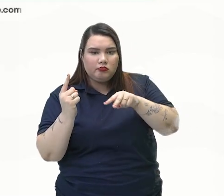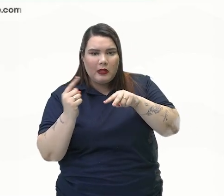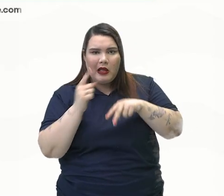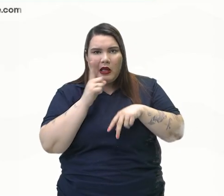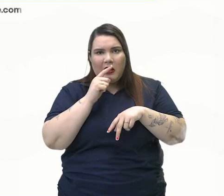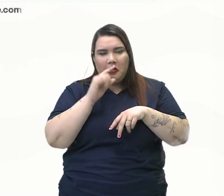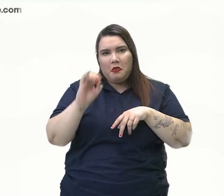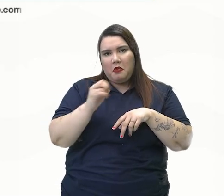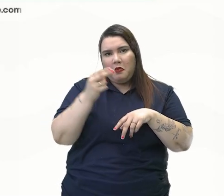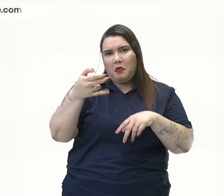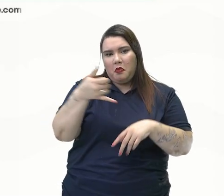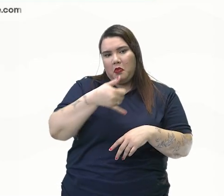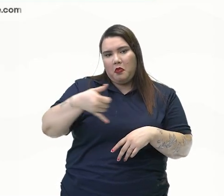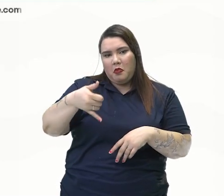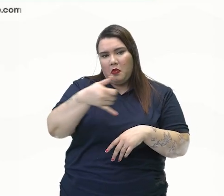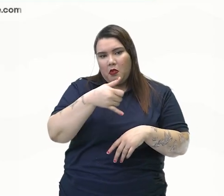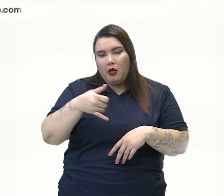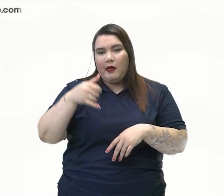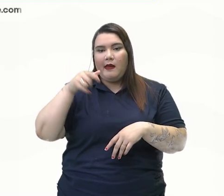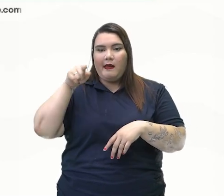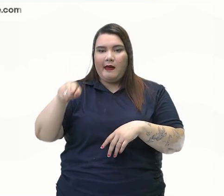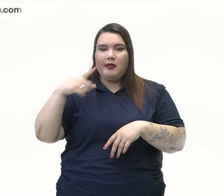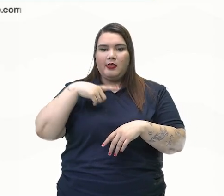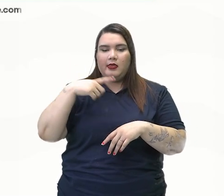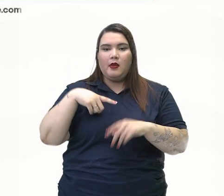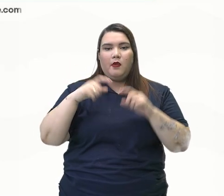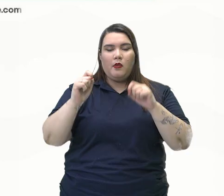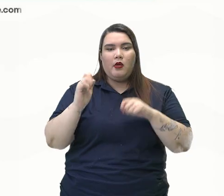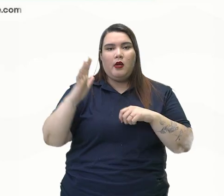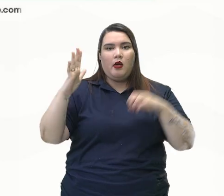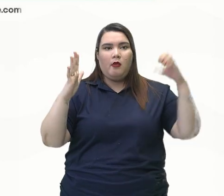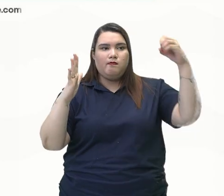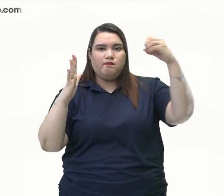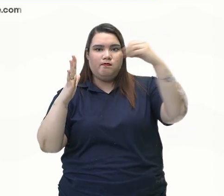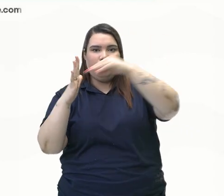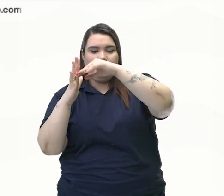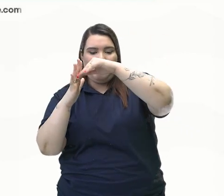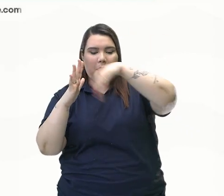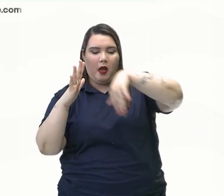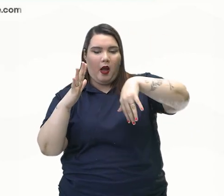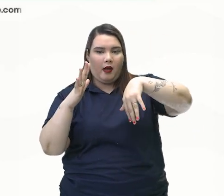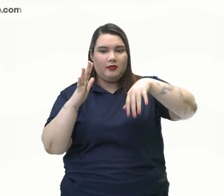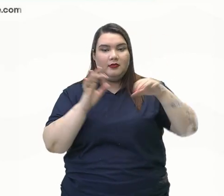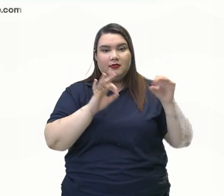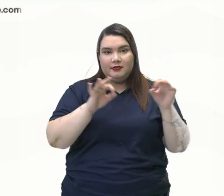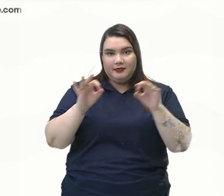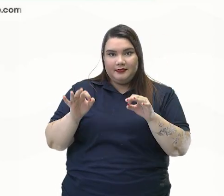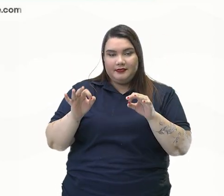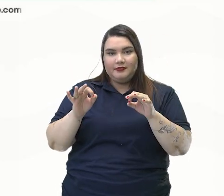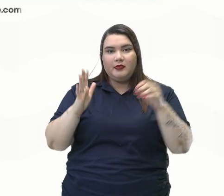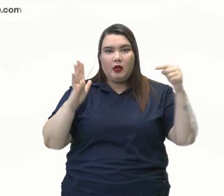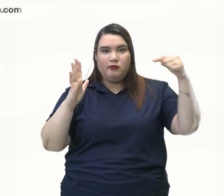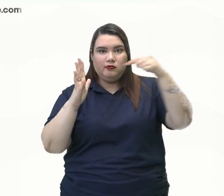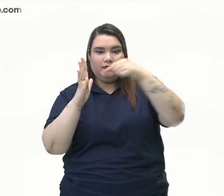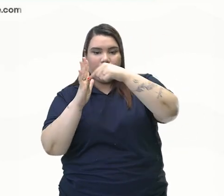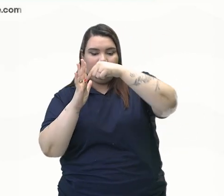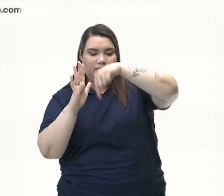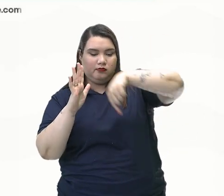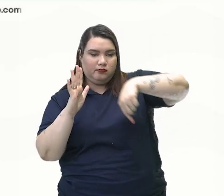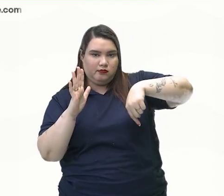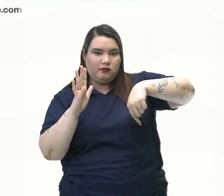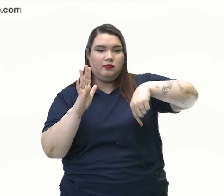de óleo, vemos uma imagem refletida e observamos a